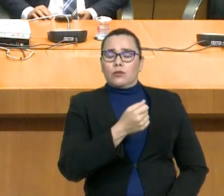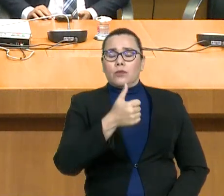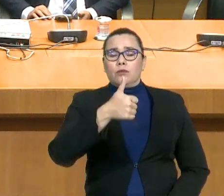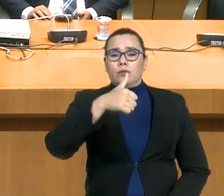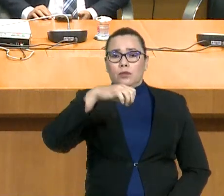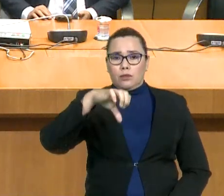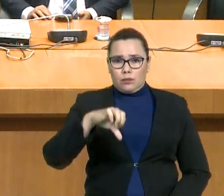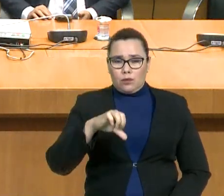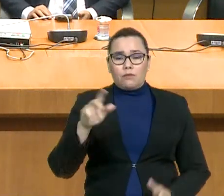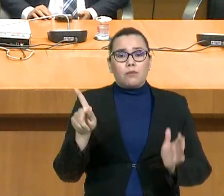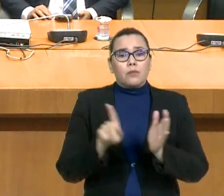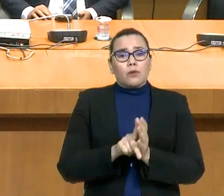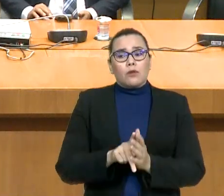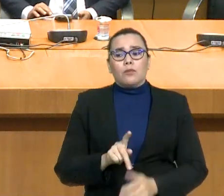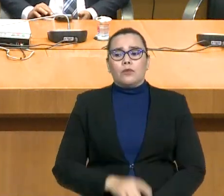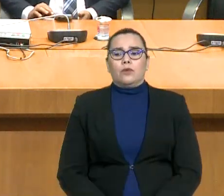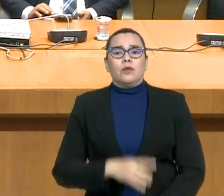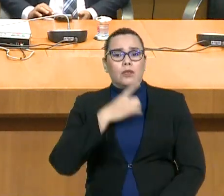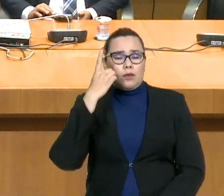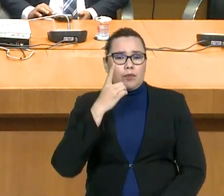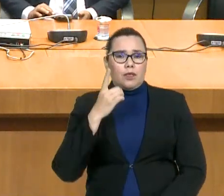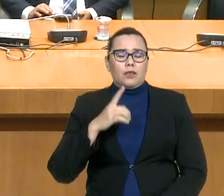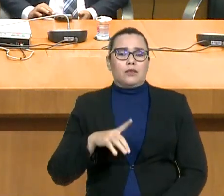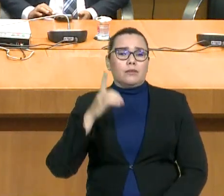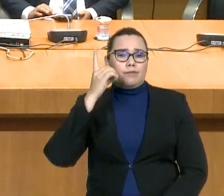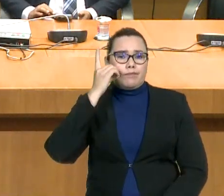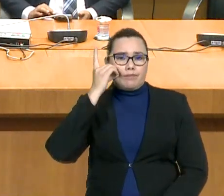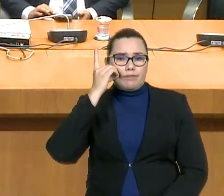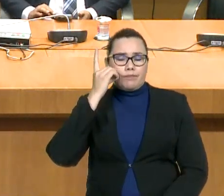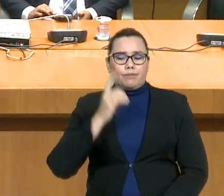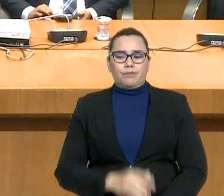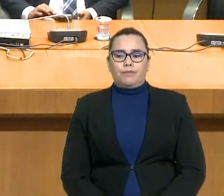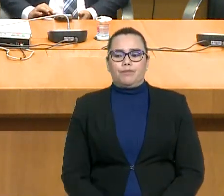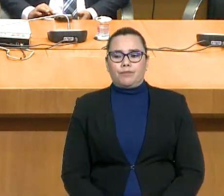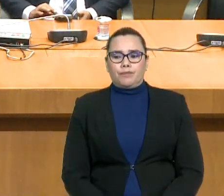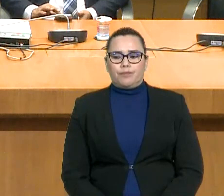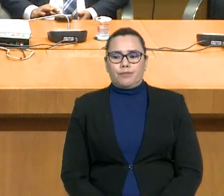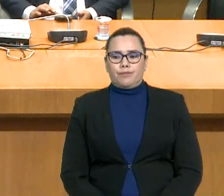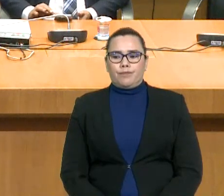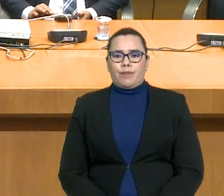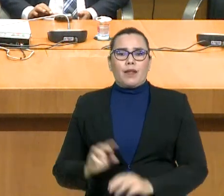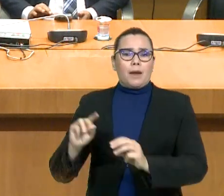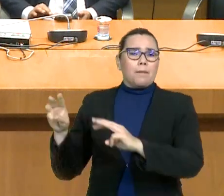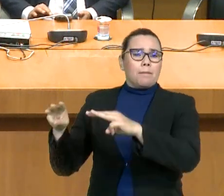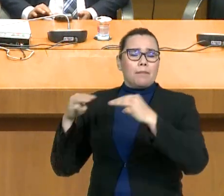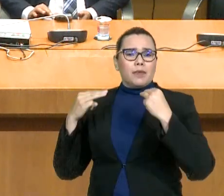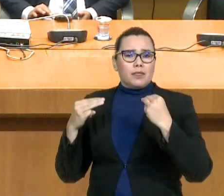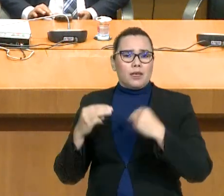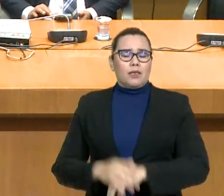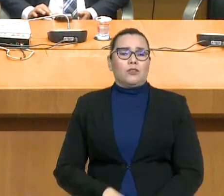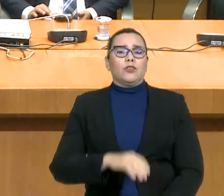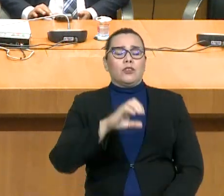346/2019, de autoria da deputada Daniela, encaminhado pela mensagem governamental número